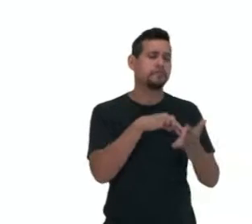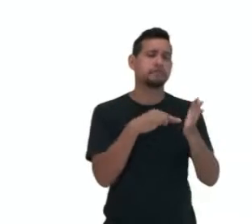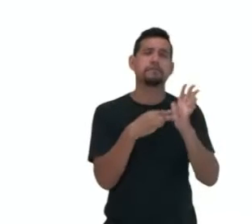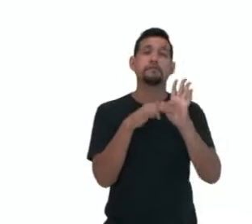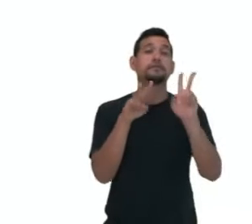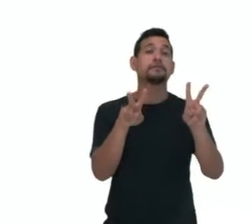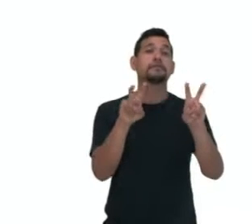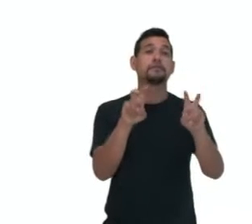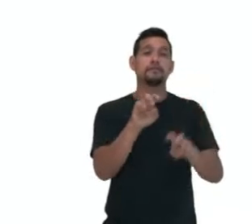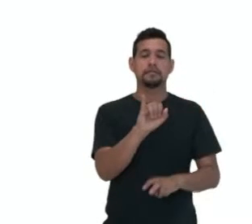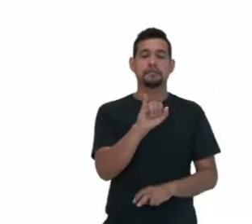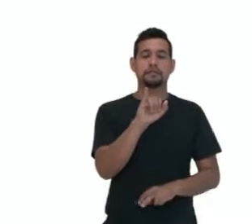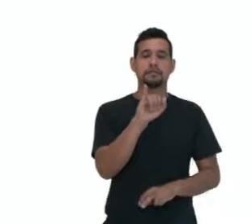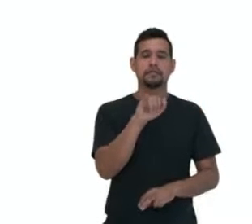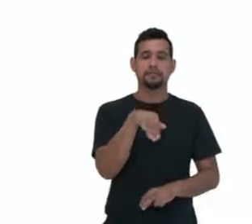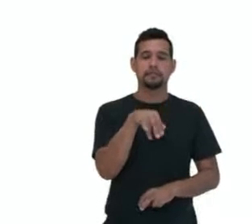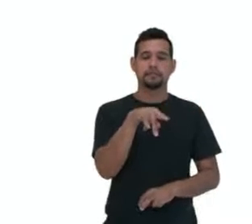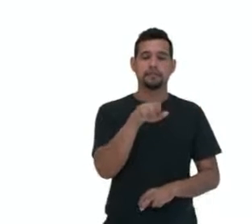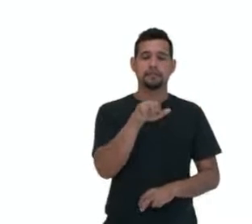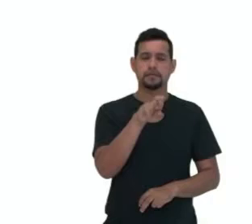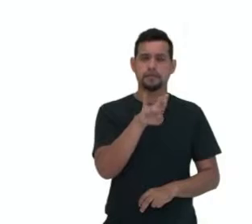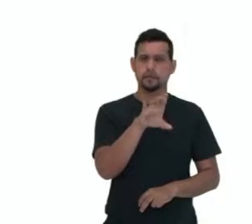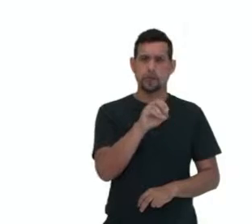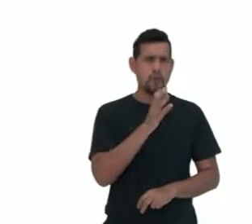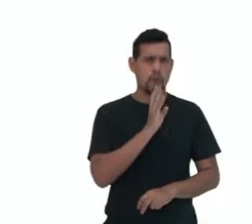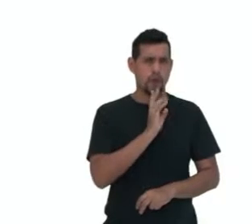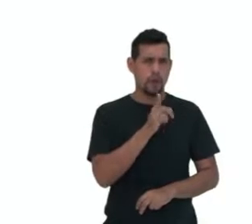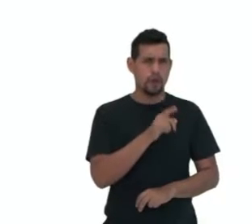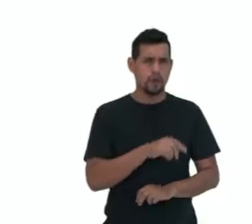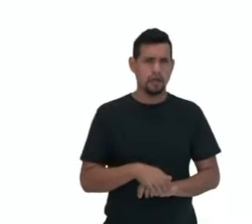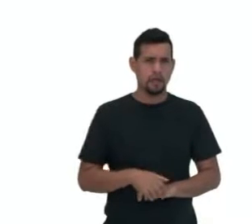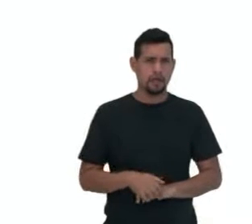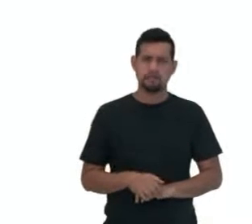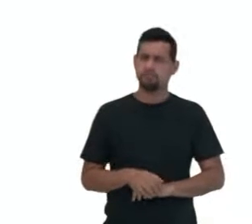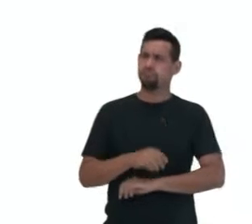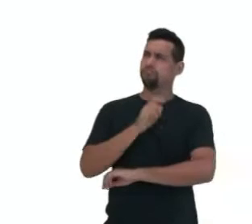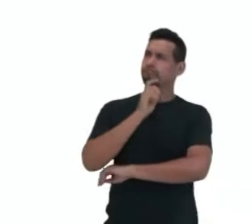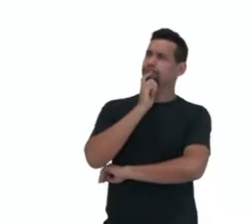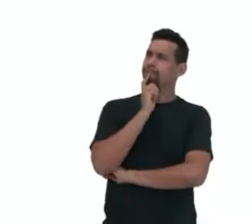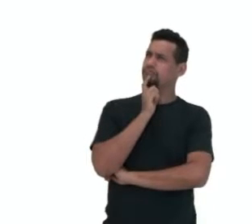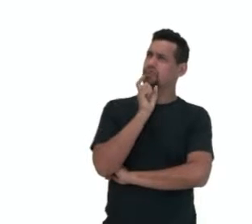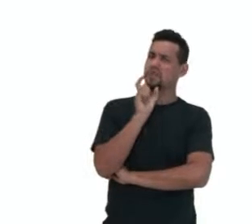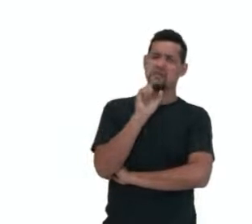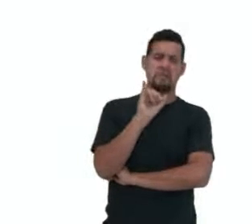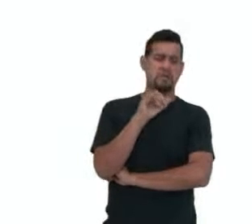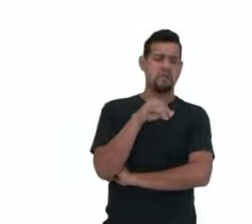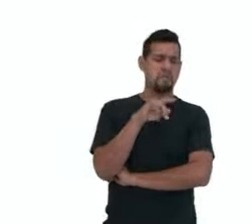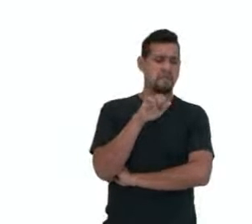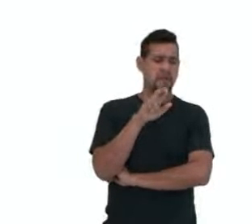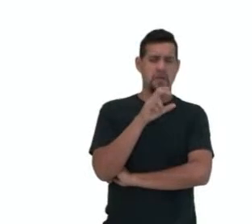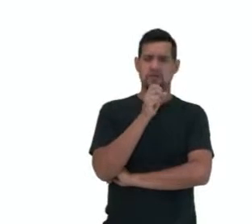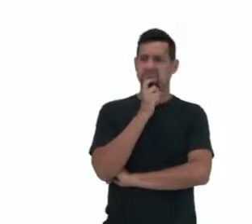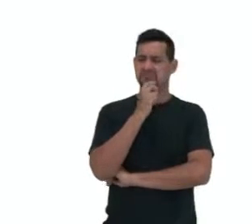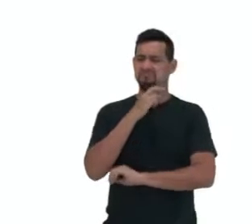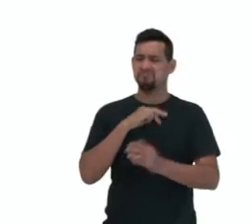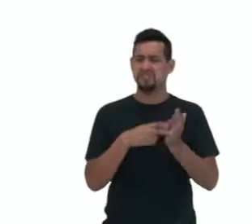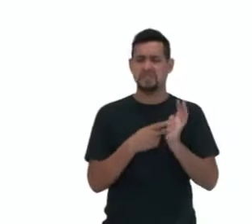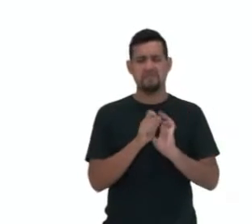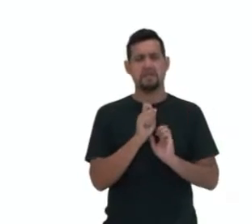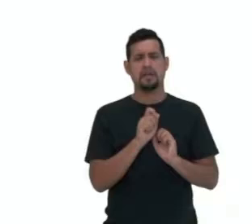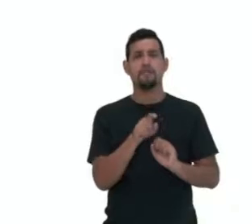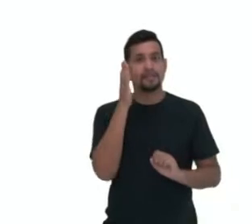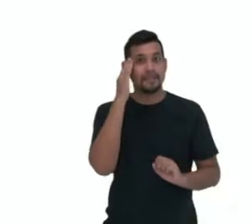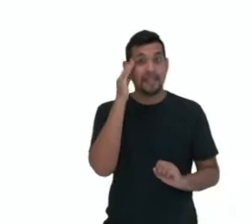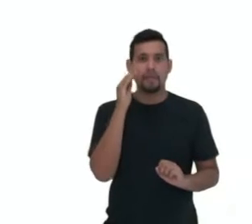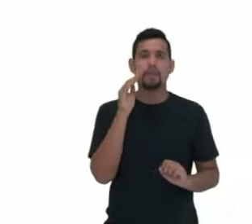termo império? Eita, professor, que pergunta difícil. E você sabe dizer se o Brasil já viveu em